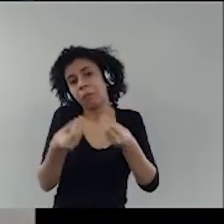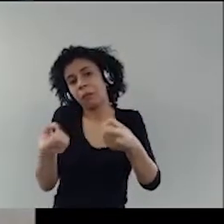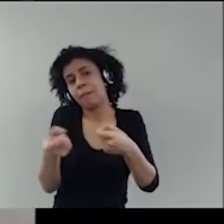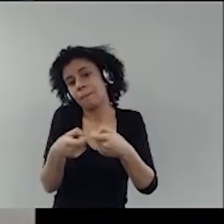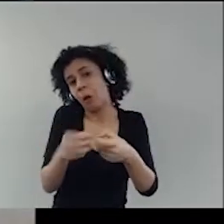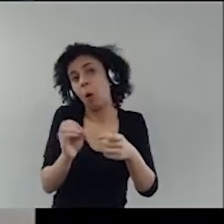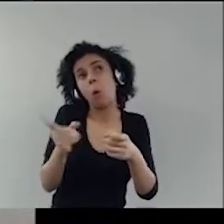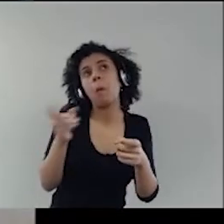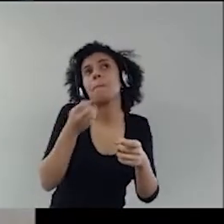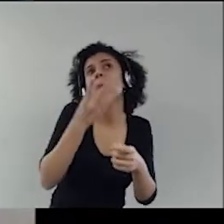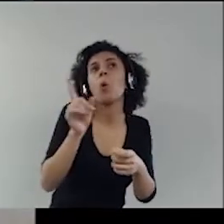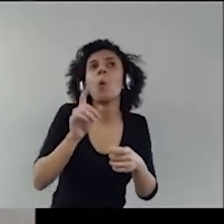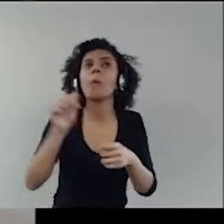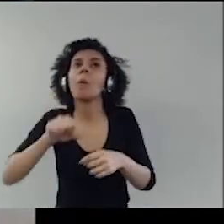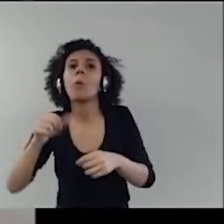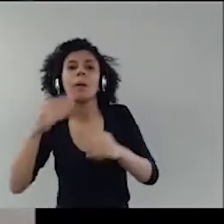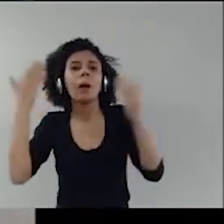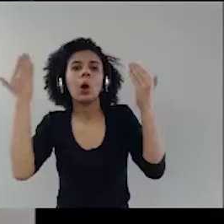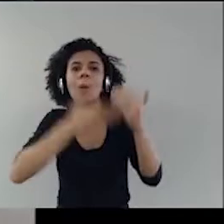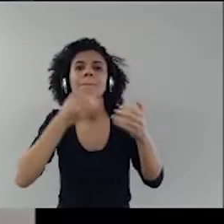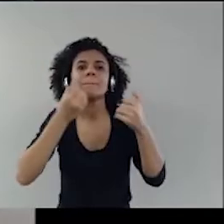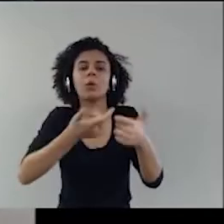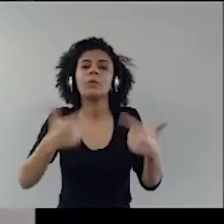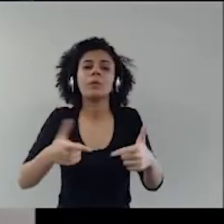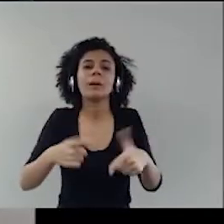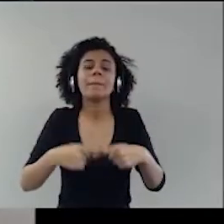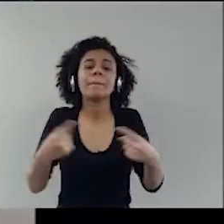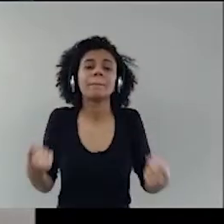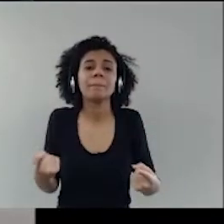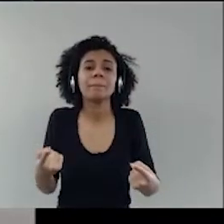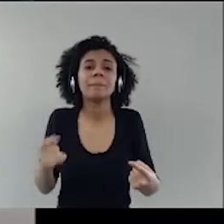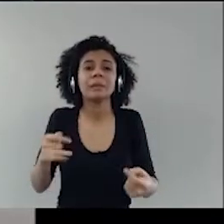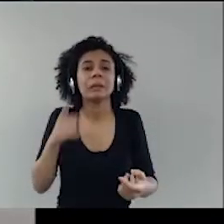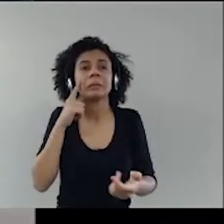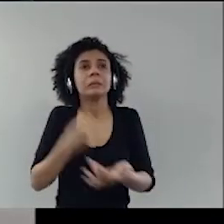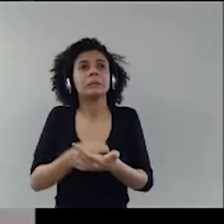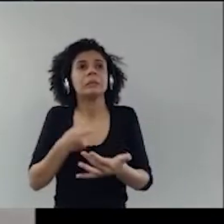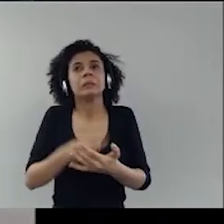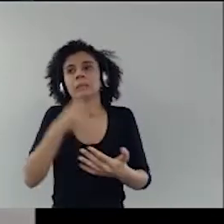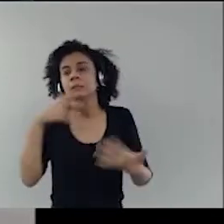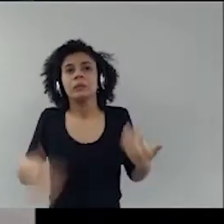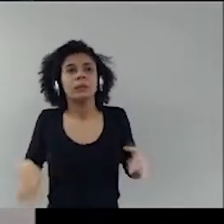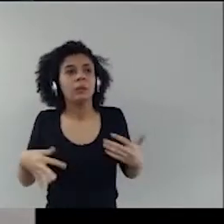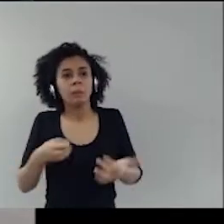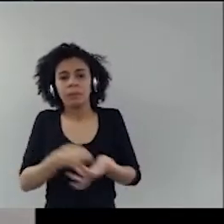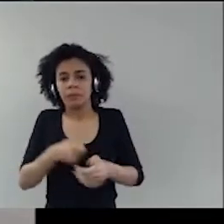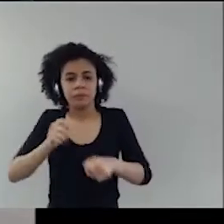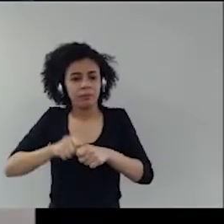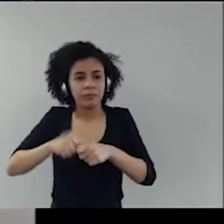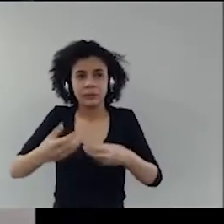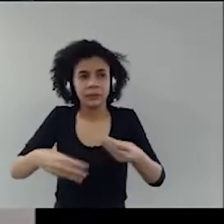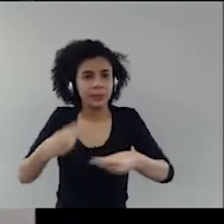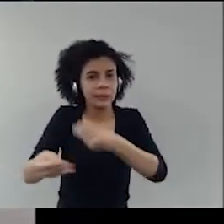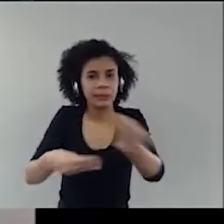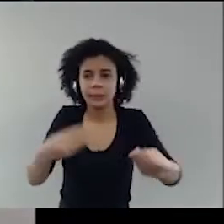ou sem eficácia comprovada, enfim, mas que ele se viu obrigado a uma obrigação de fazer ou de dar, comprar